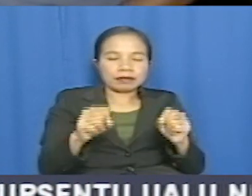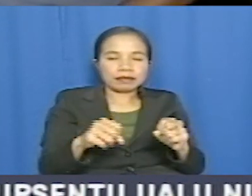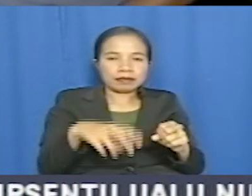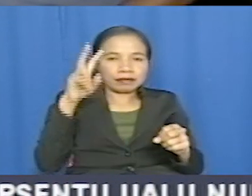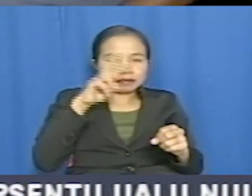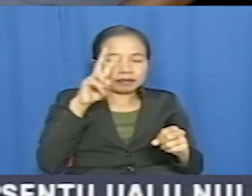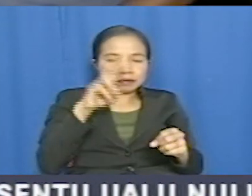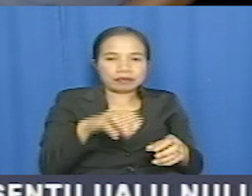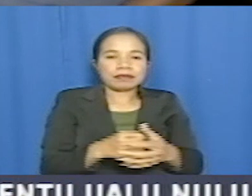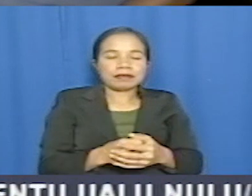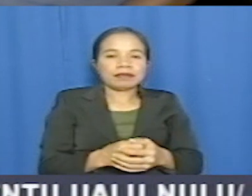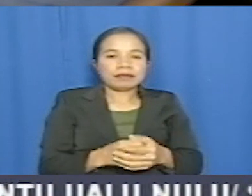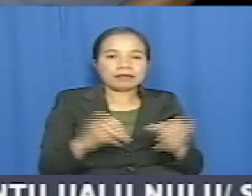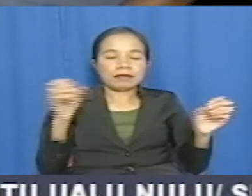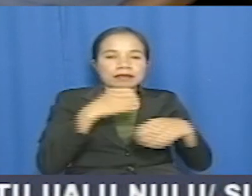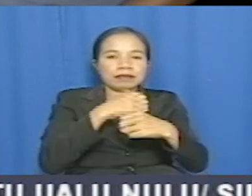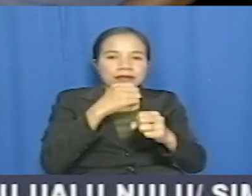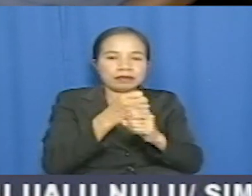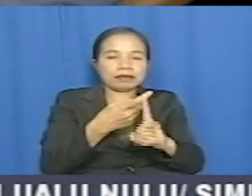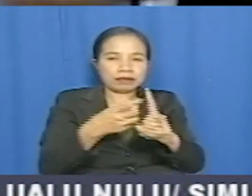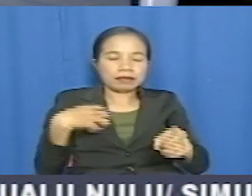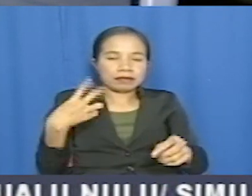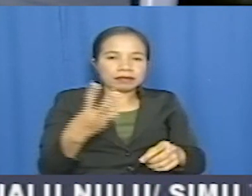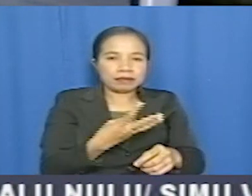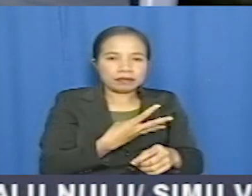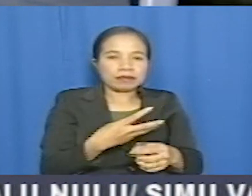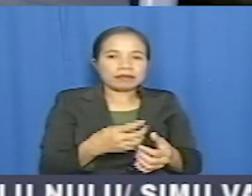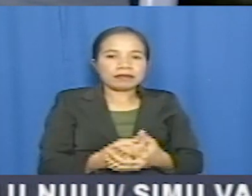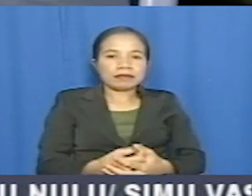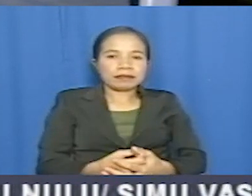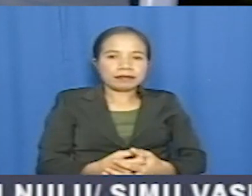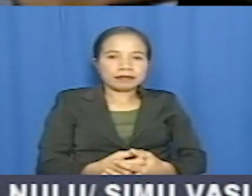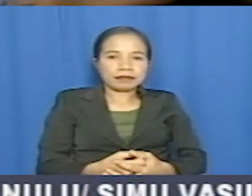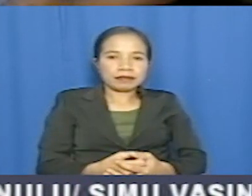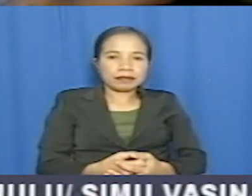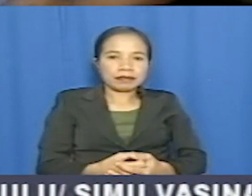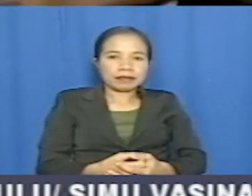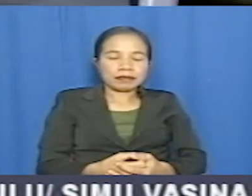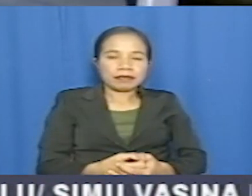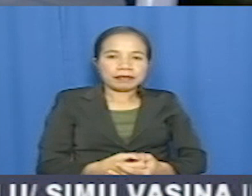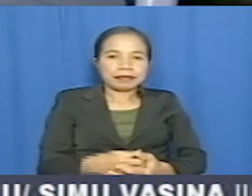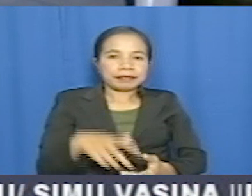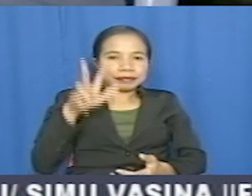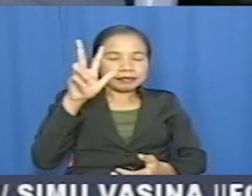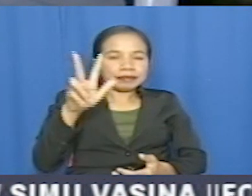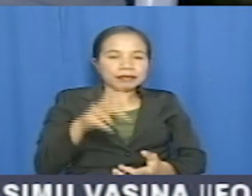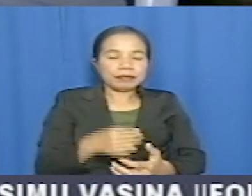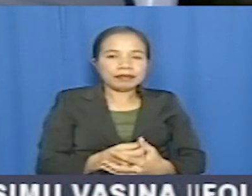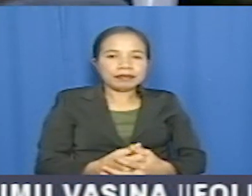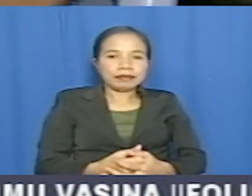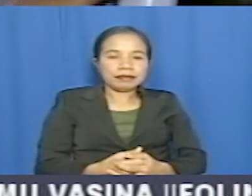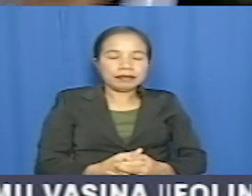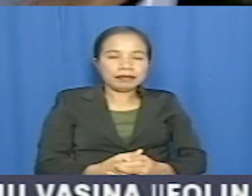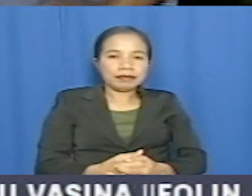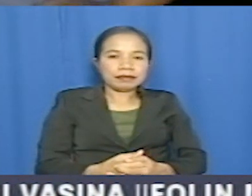verificação né lao sa lao si ita ho Timor Resources me lao si terceira parte husi terceira parte né ne moluk tamba approach plan